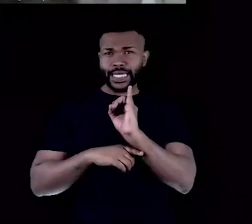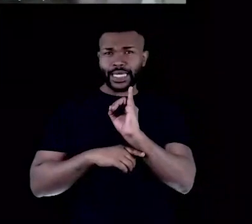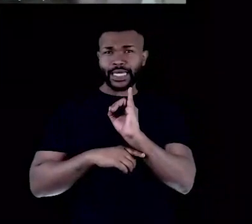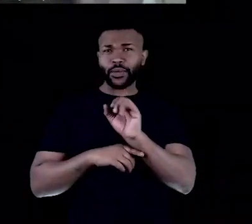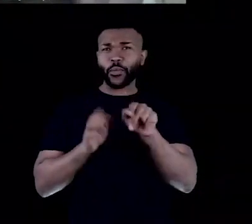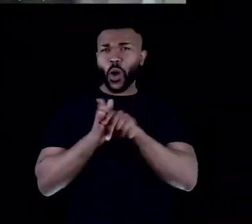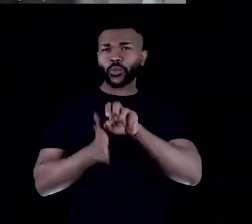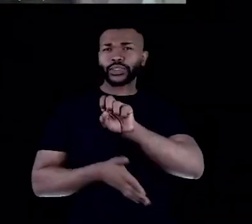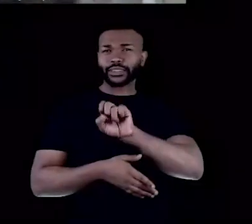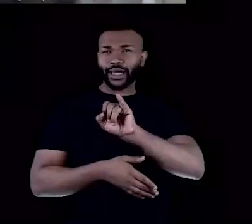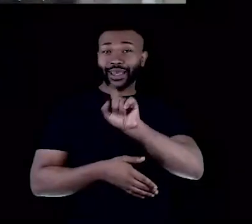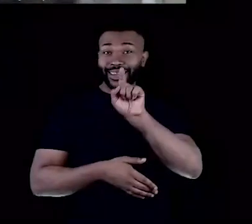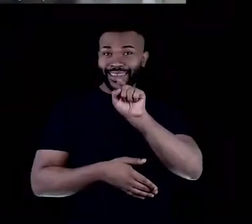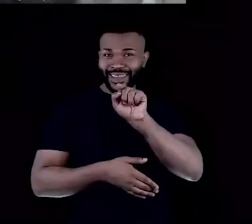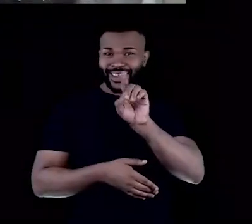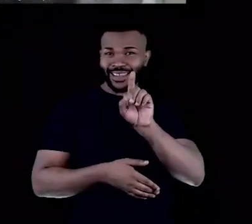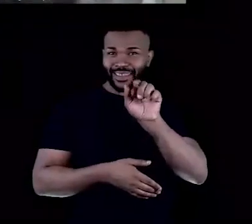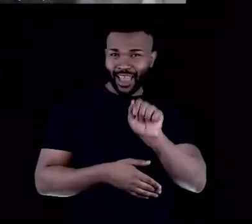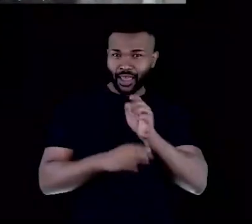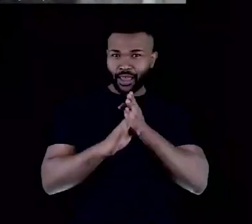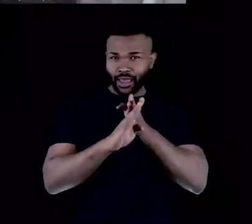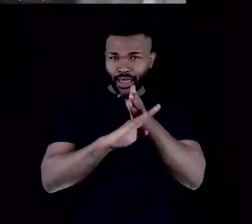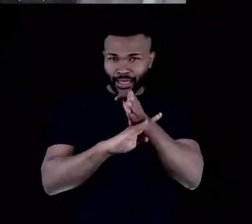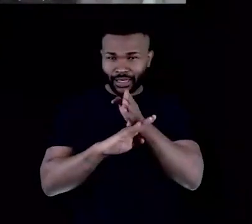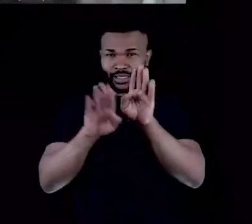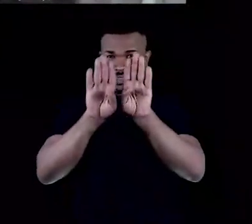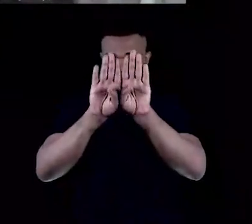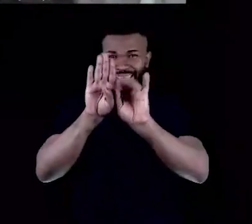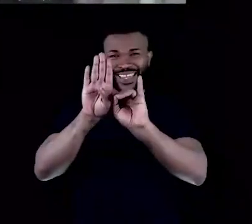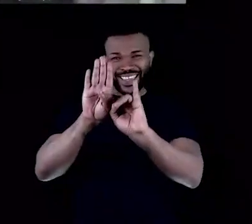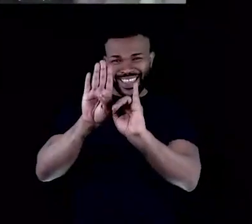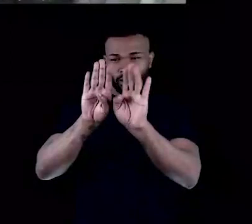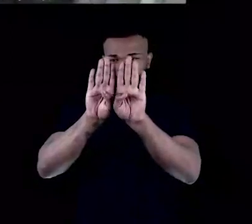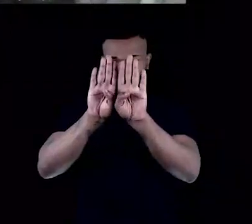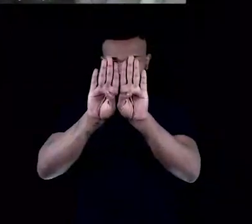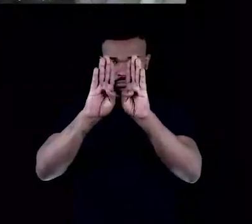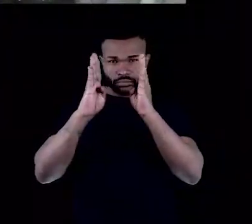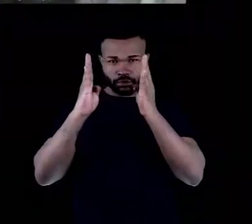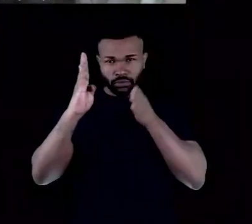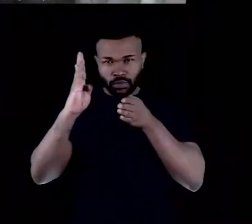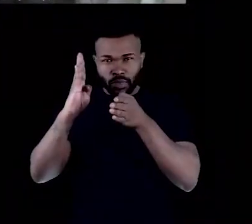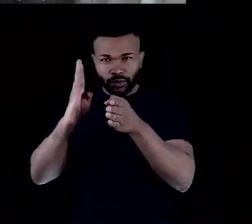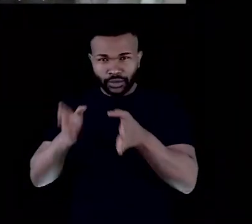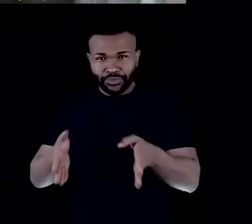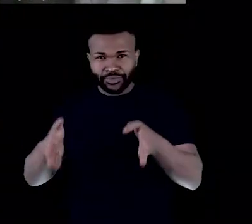palavra escrito saída. Então, quando você for entrar no prédio, você vai entrar por essa porta que está escrito o I do saída, né?